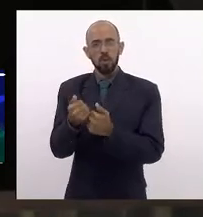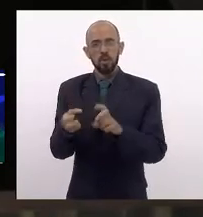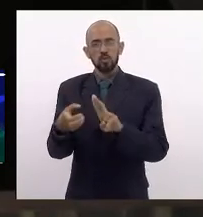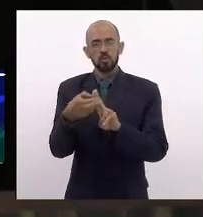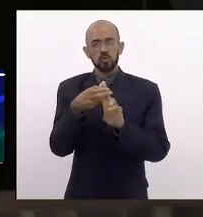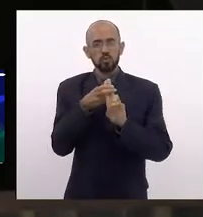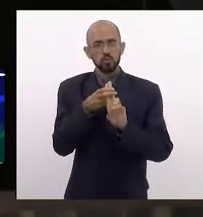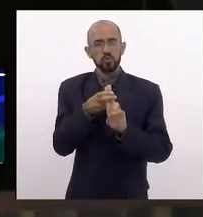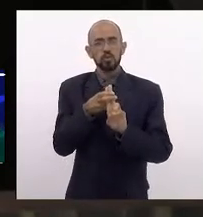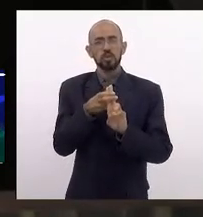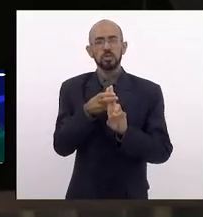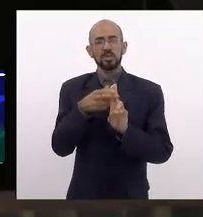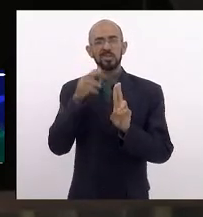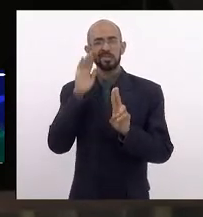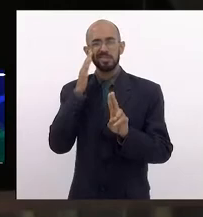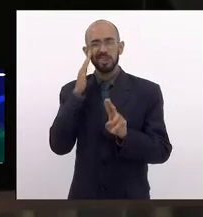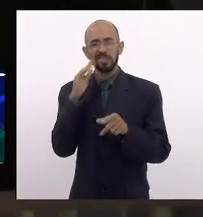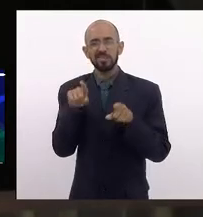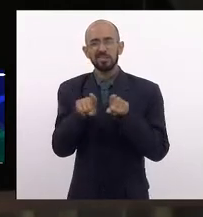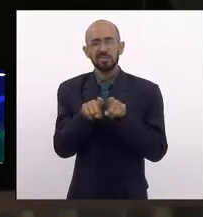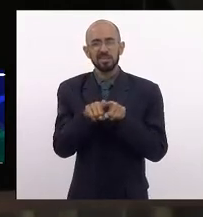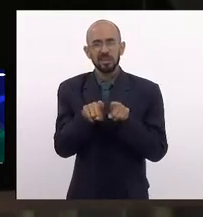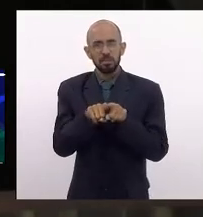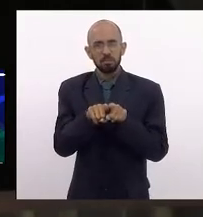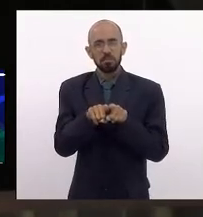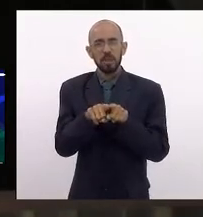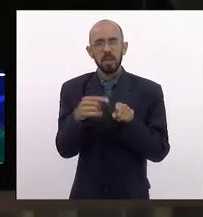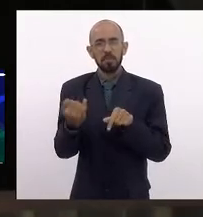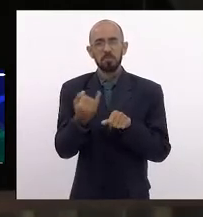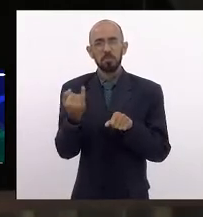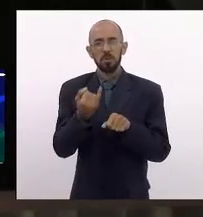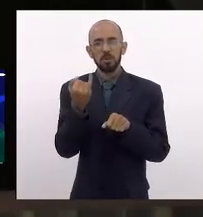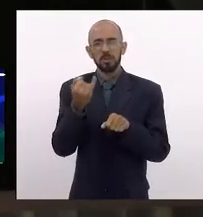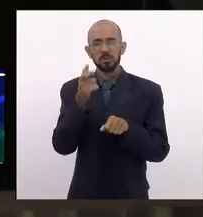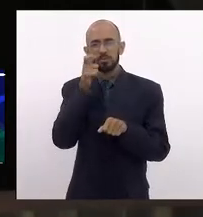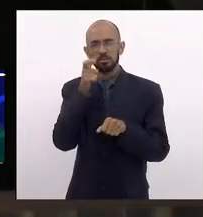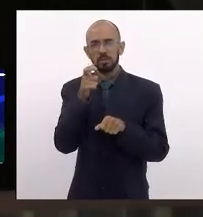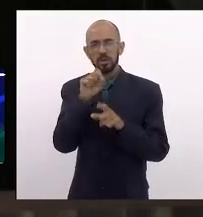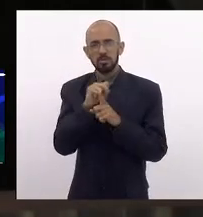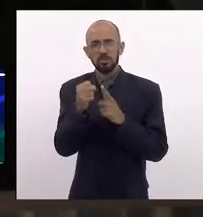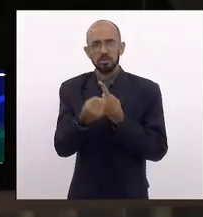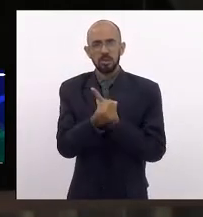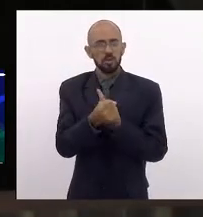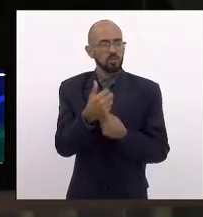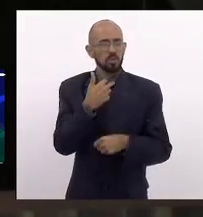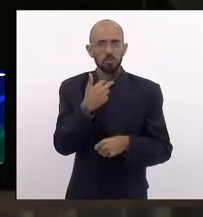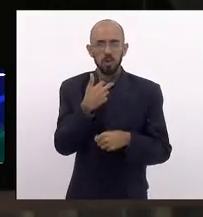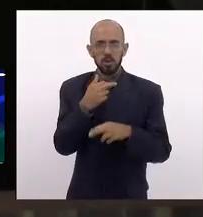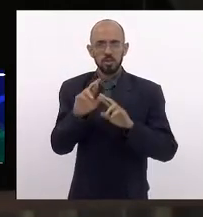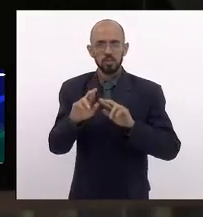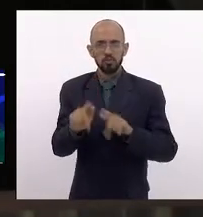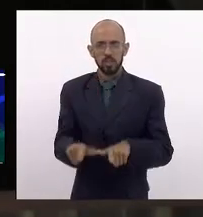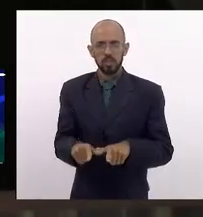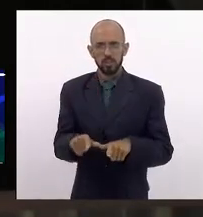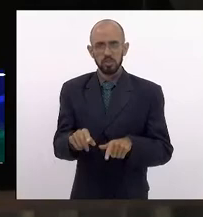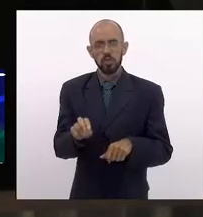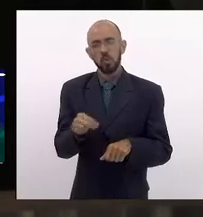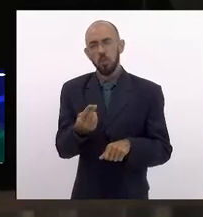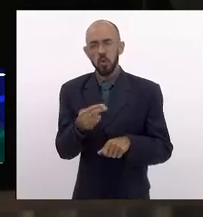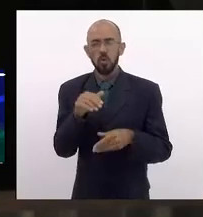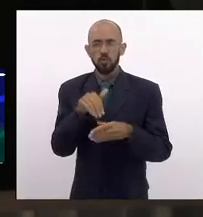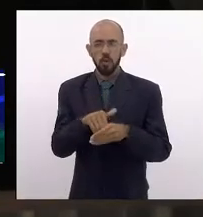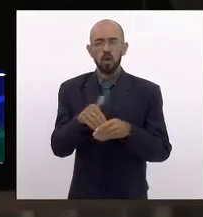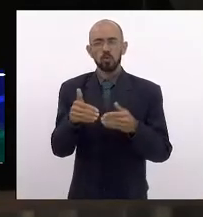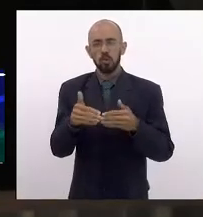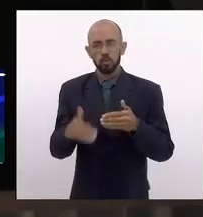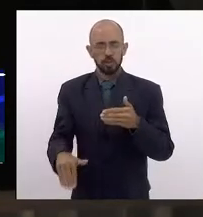que entendi da importância da habitação de interesse social não pode ser outro a não ser o